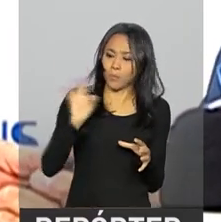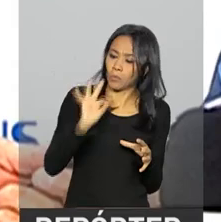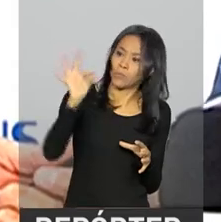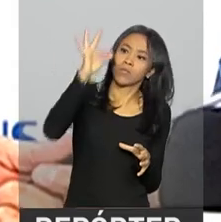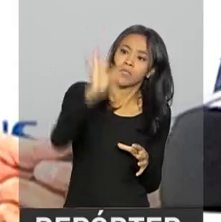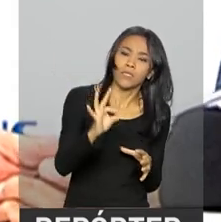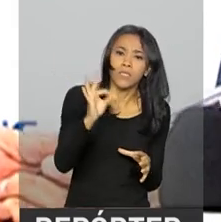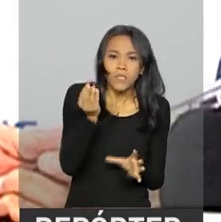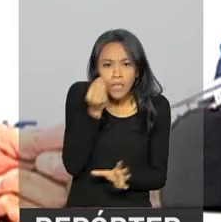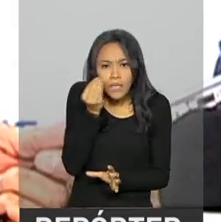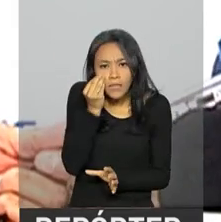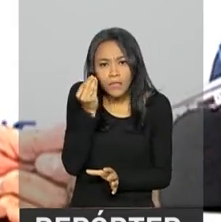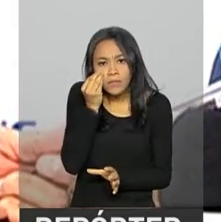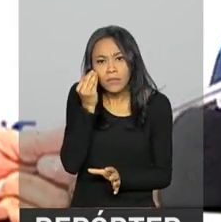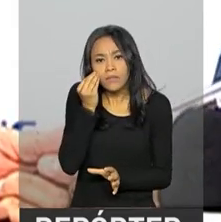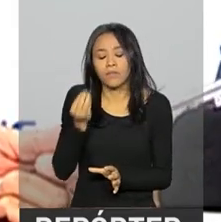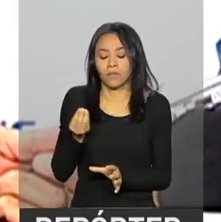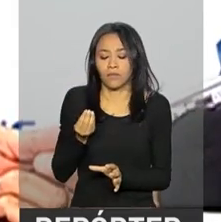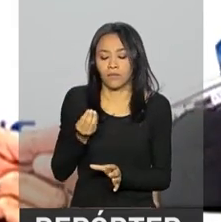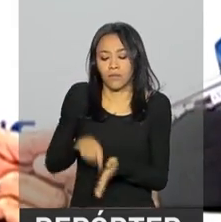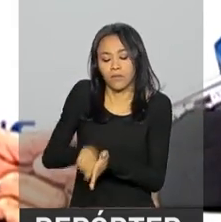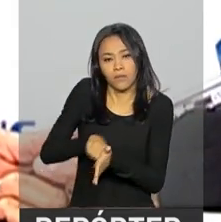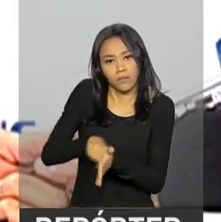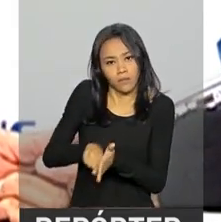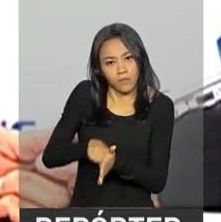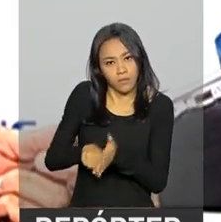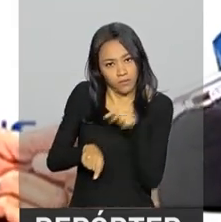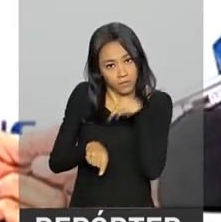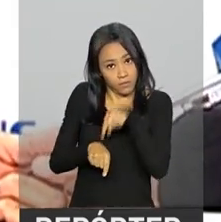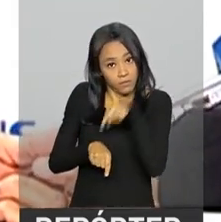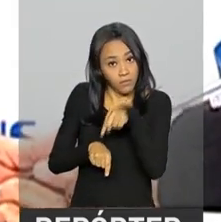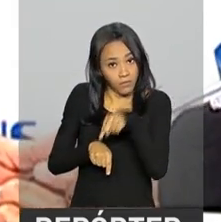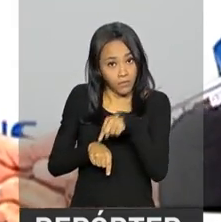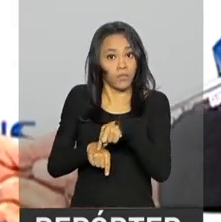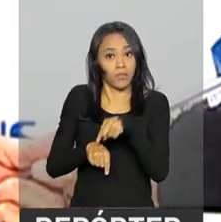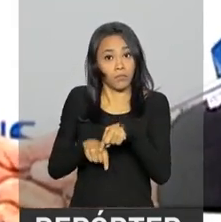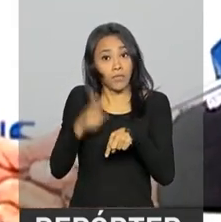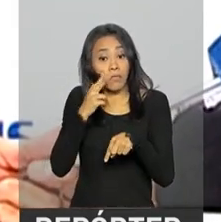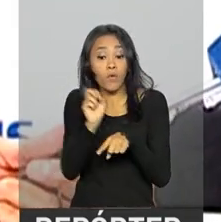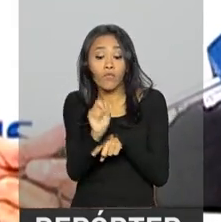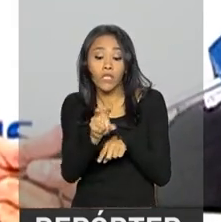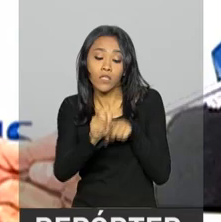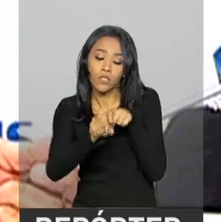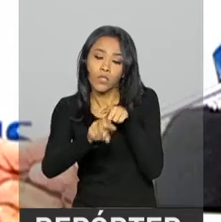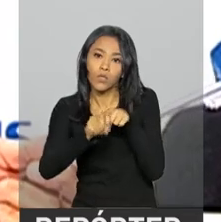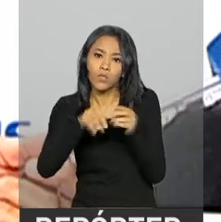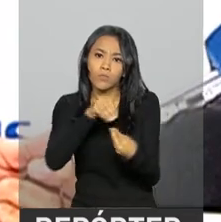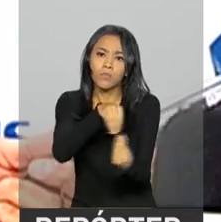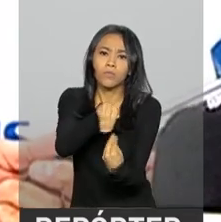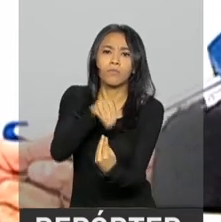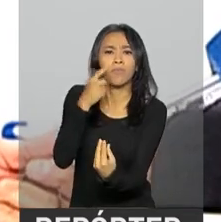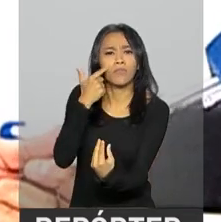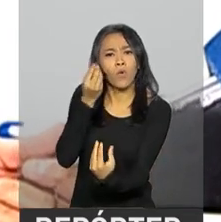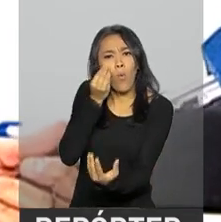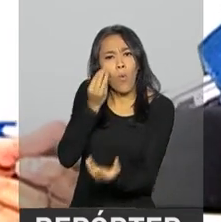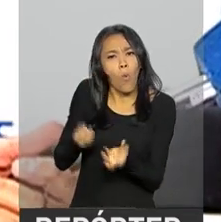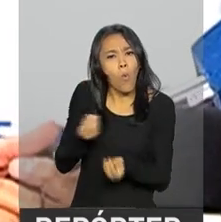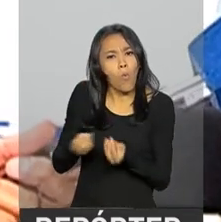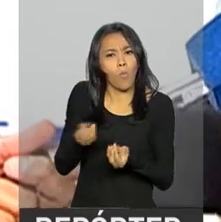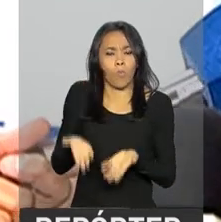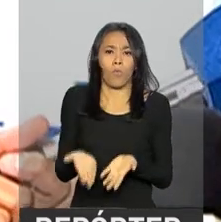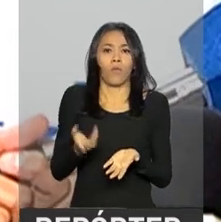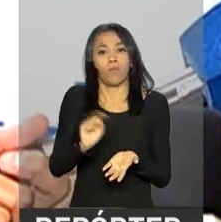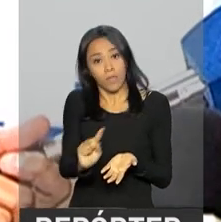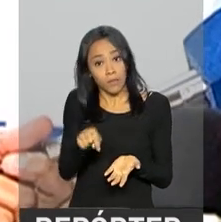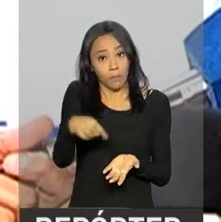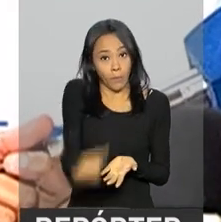infecções experimentais com doses diferenciadas do vírus nesses mosquitos. E a partir daí nós vamos poder